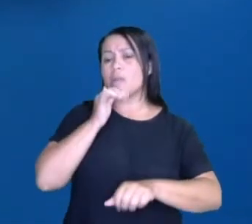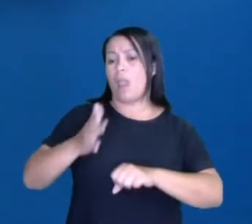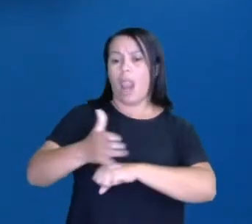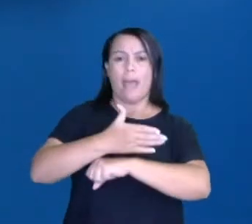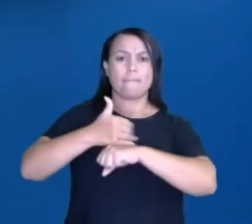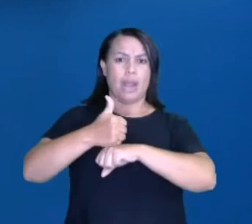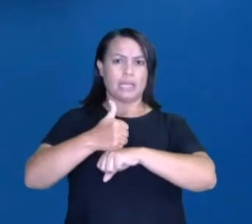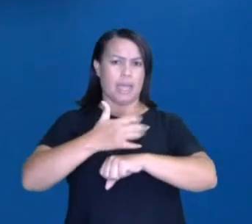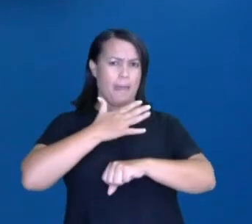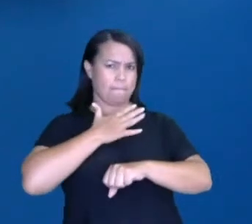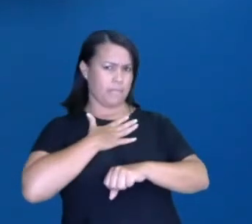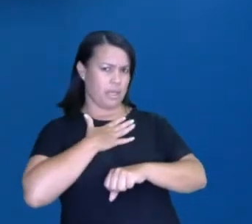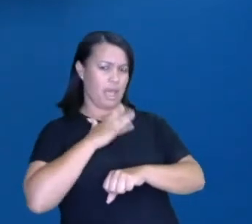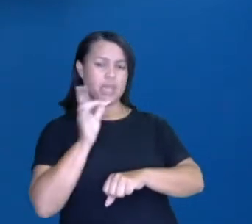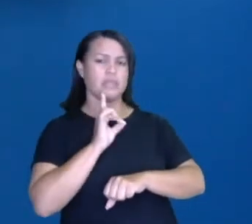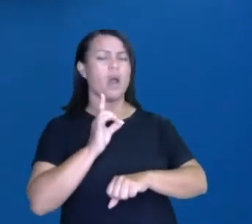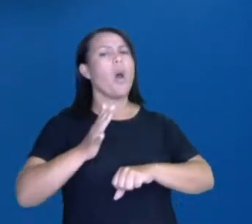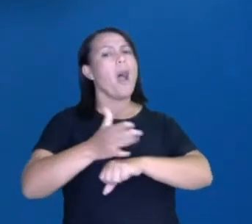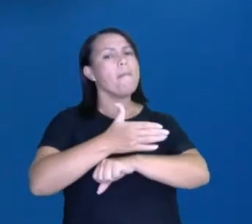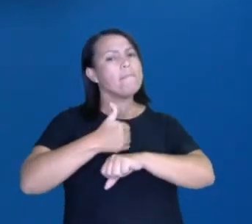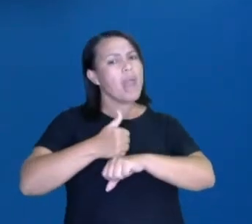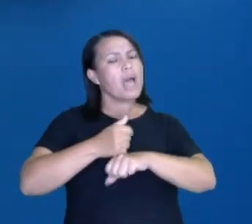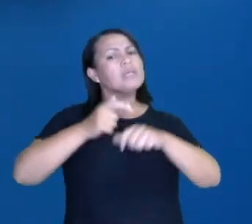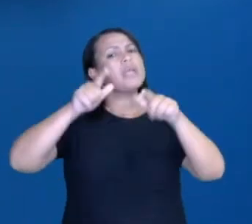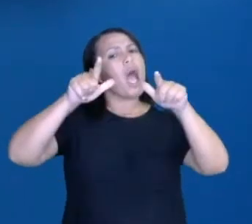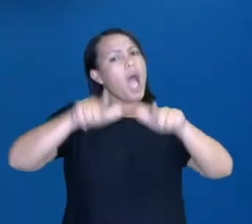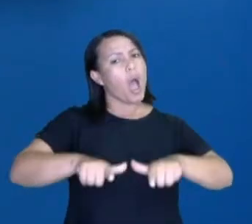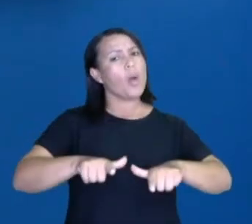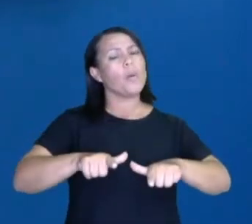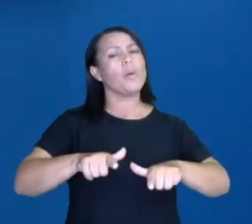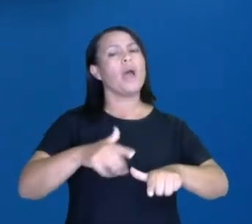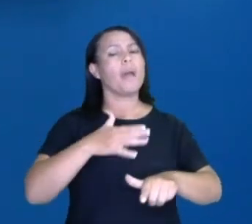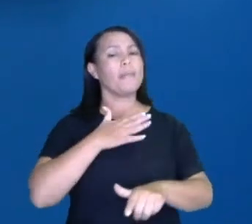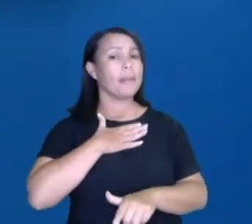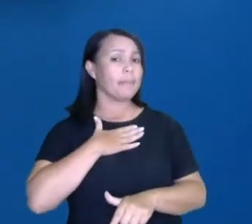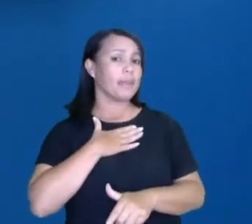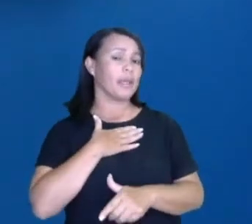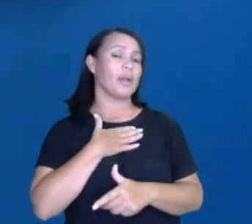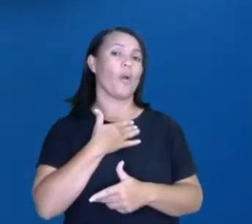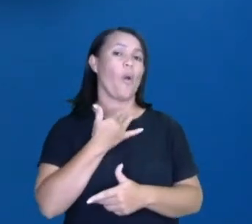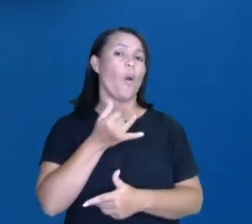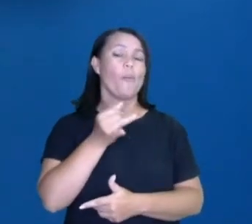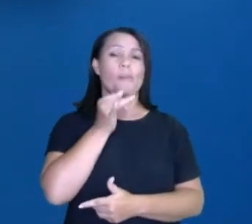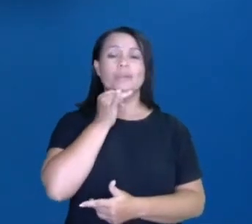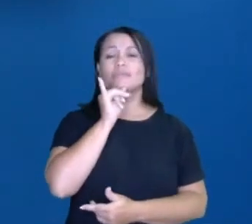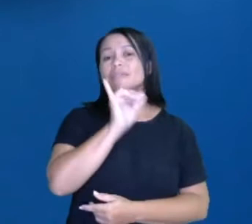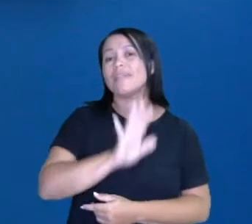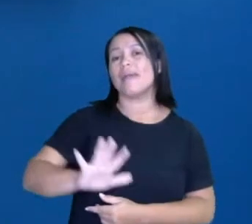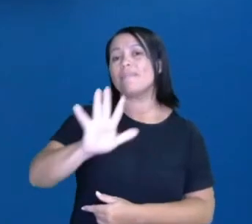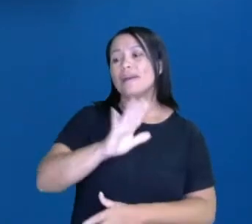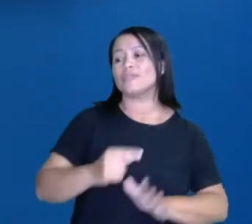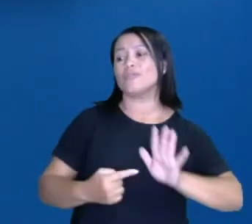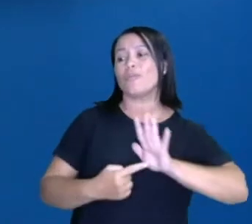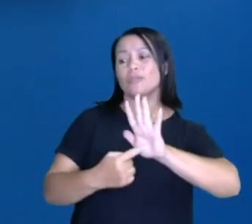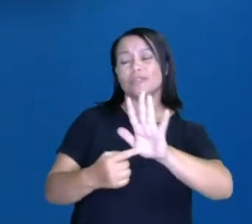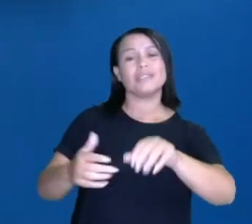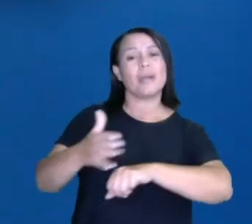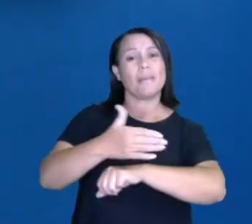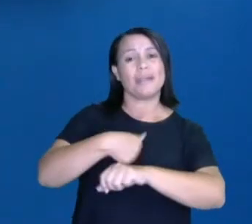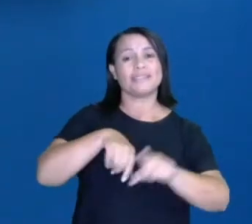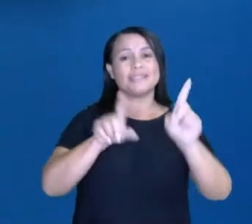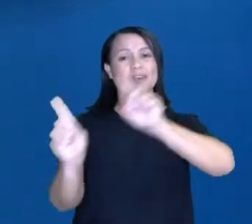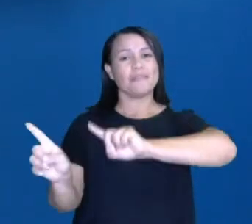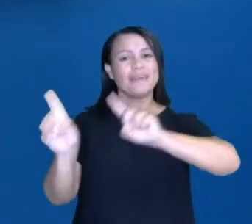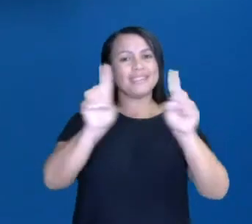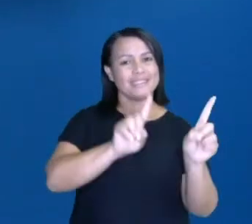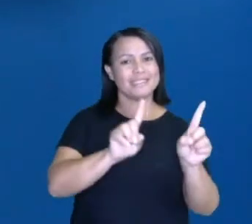gente não é dono da praça, mas a praça pode ser um lugar para a gente, como é o caso dessa imagem que eu coloquei da Praça da